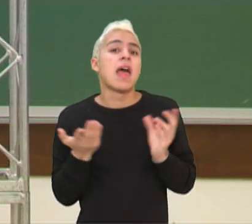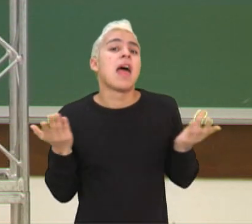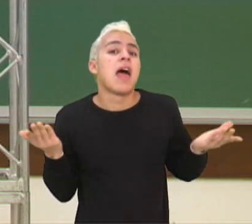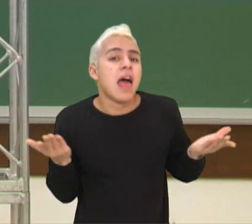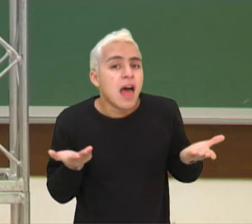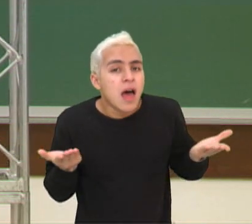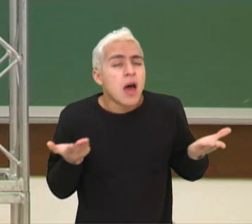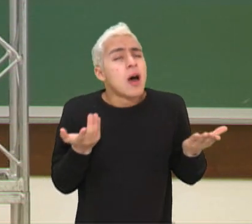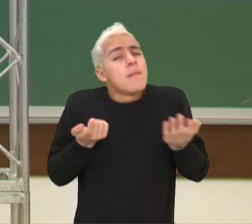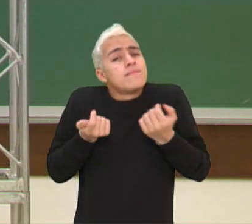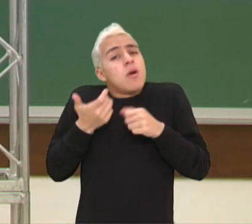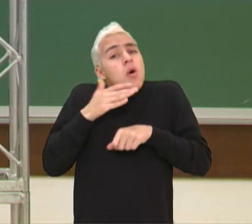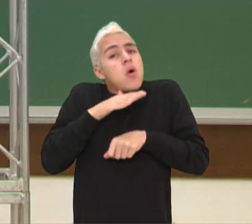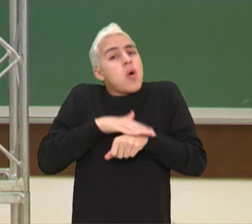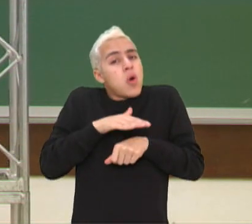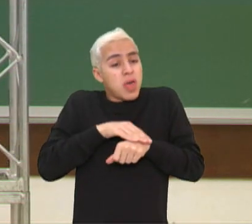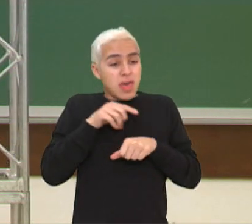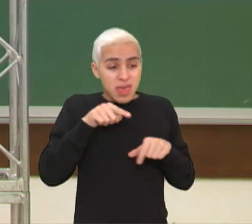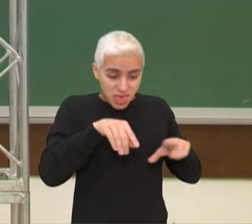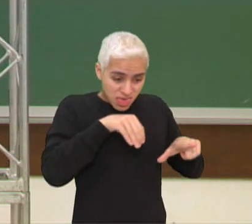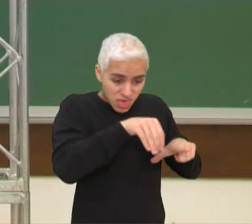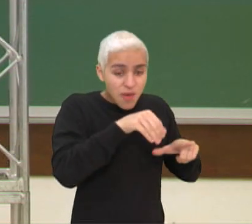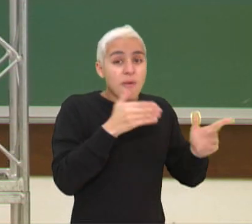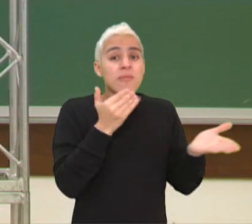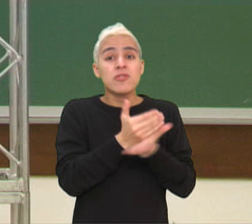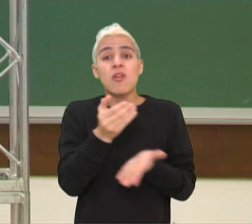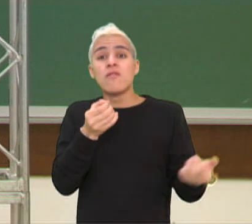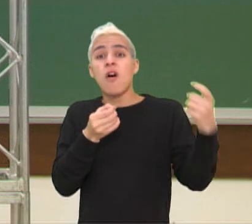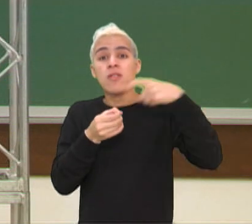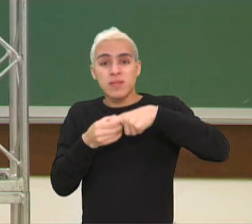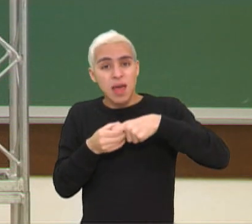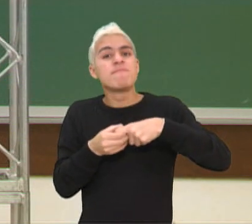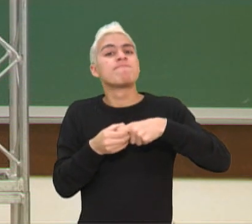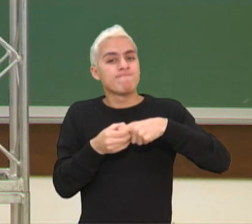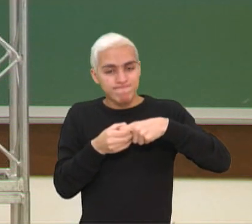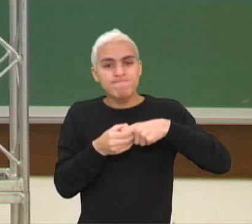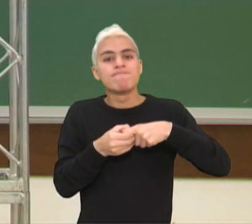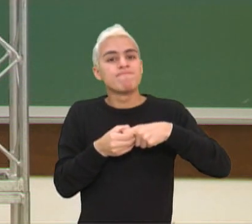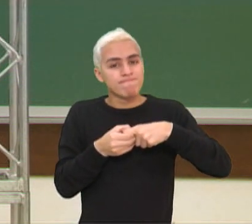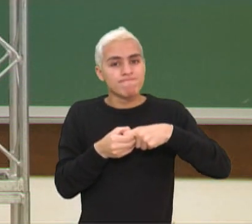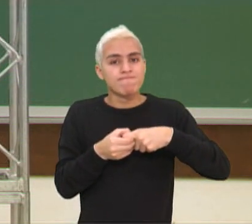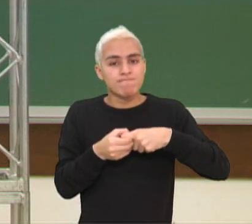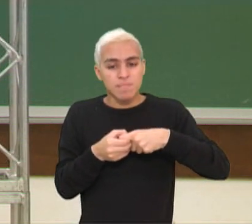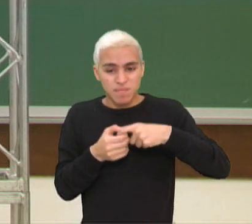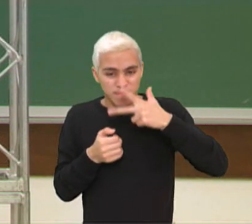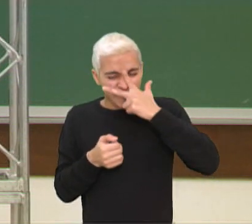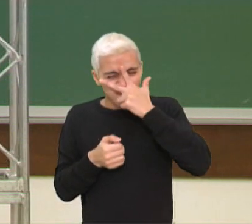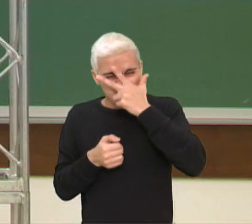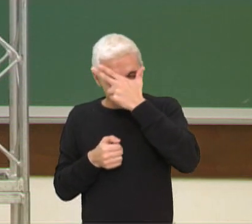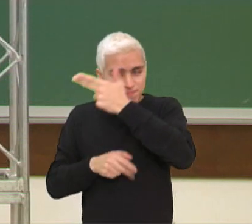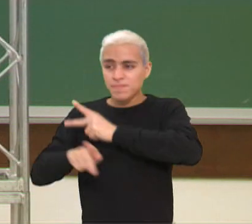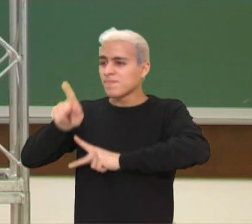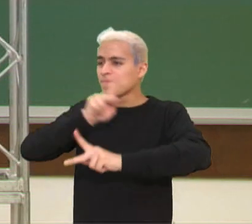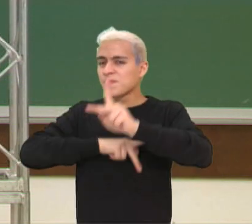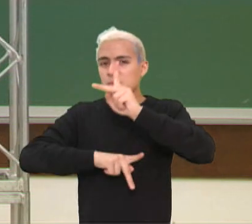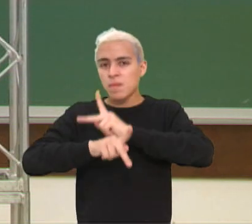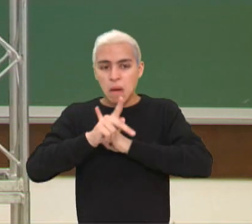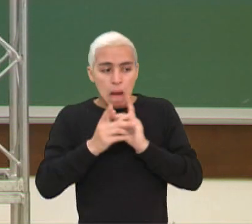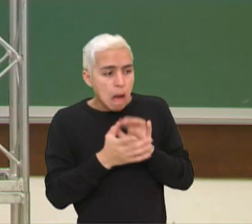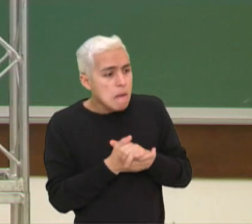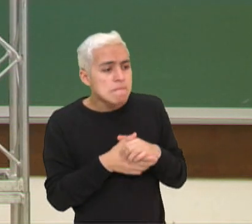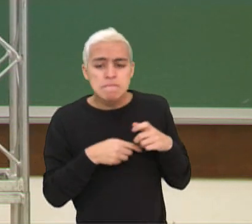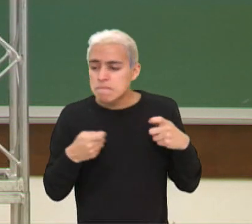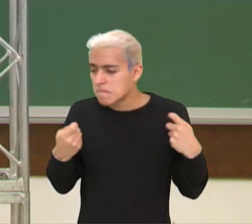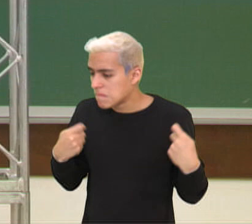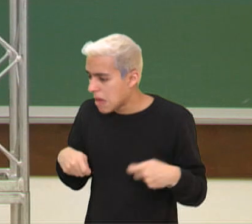agora, mais recente, os jogos de tabuleiro começaram a voltar. Então, o próprio povo, assim, viu a necessidade dessa